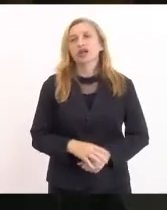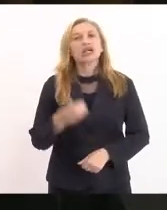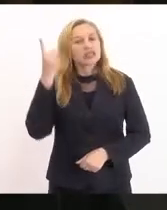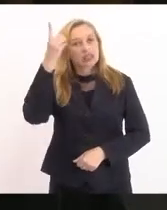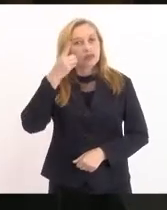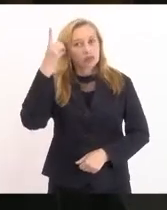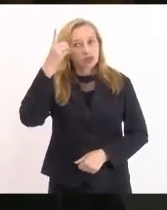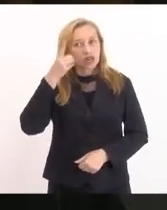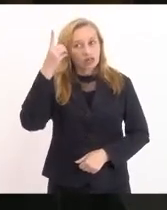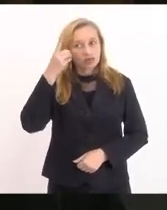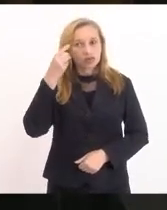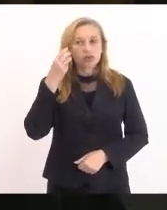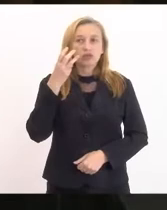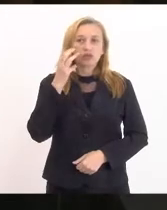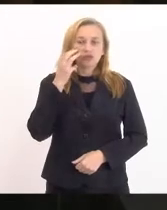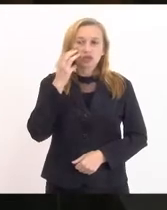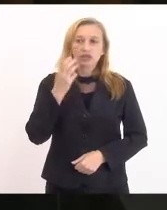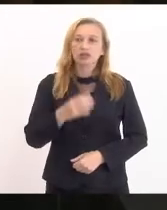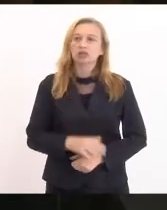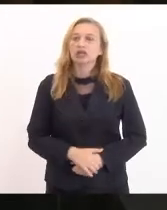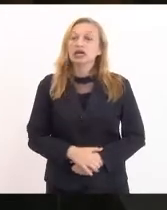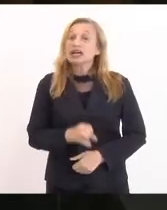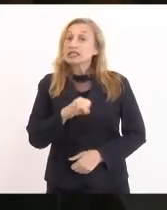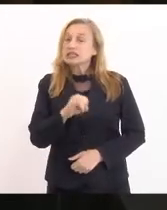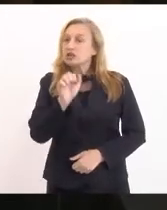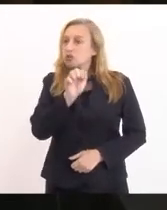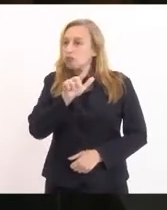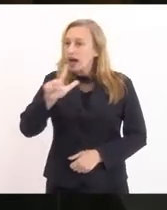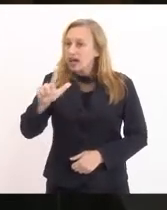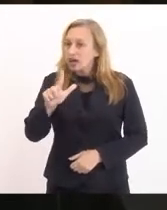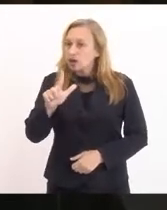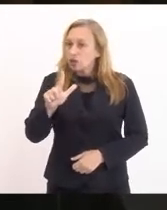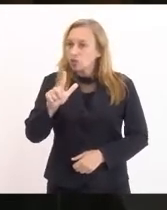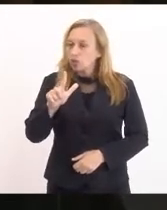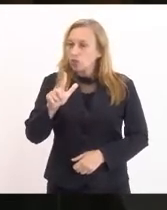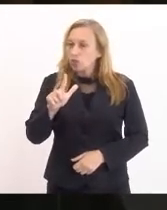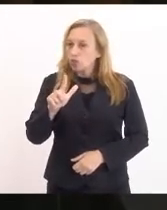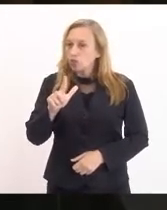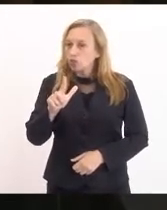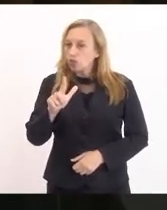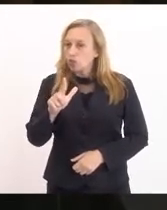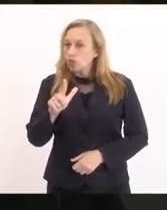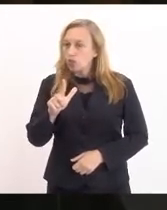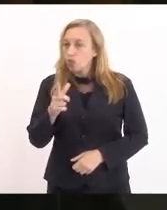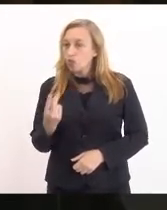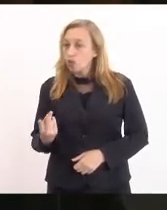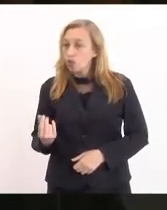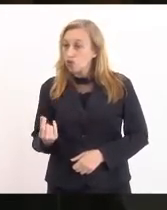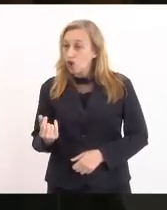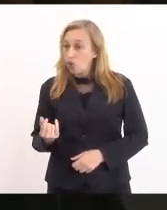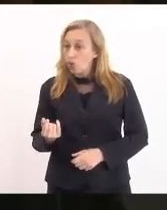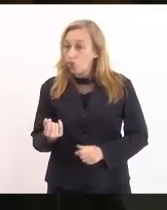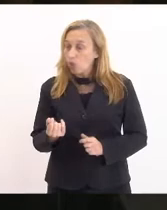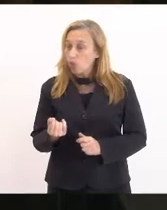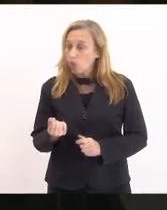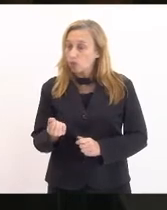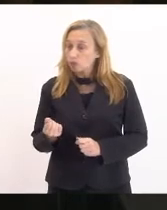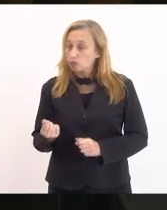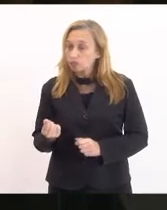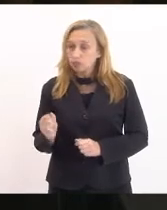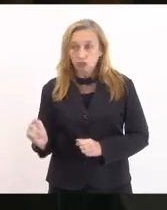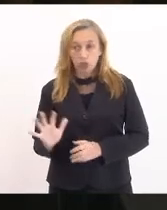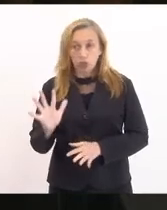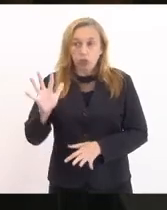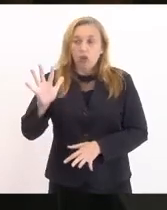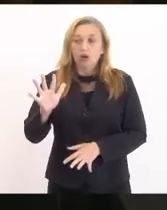deputado Valdeck. Se o barril sobe e o preço do combustível